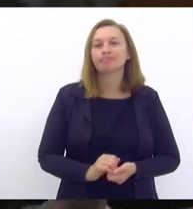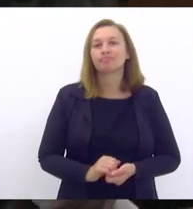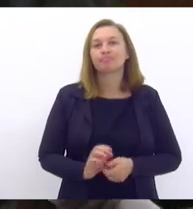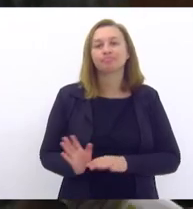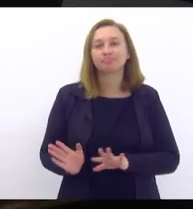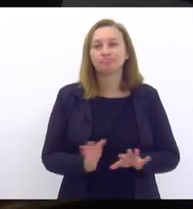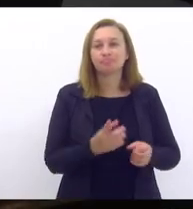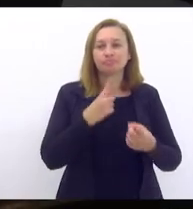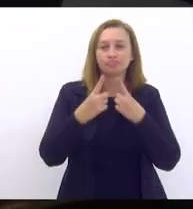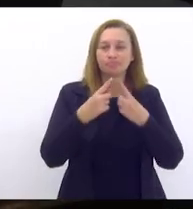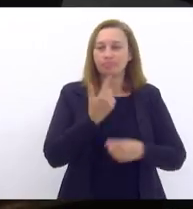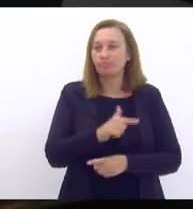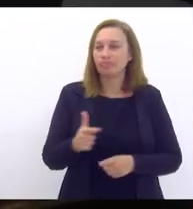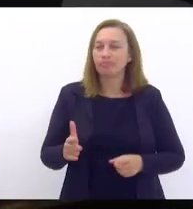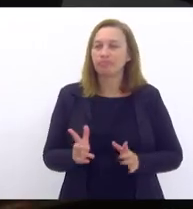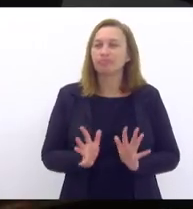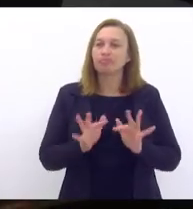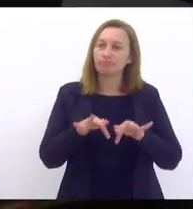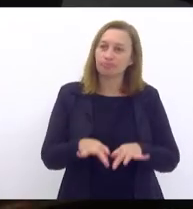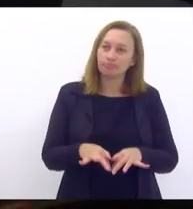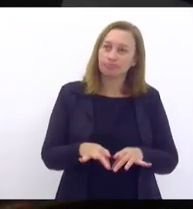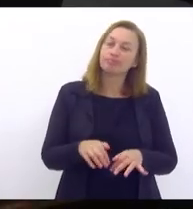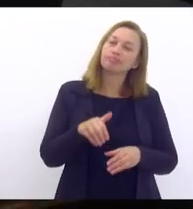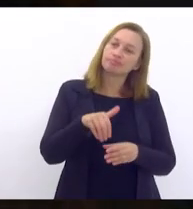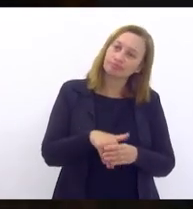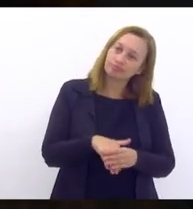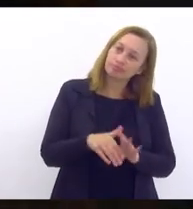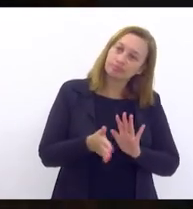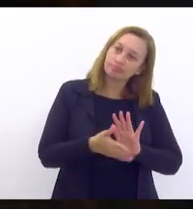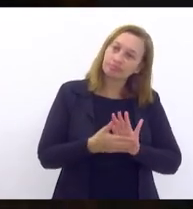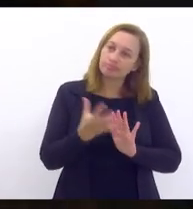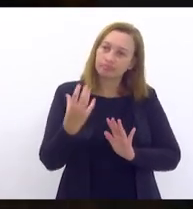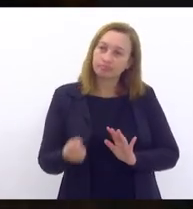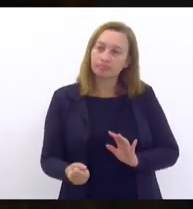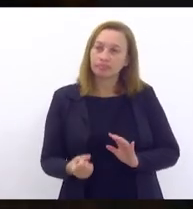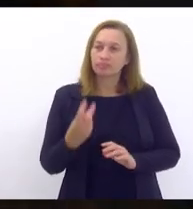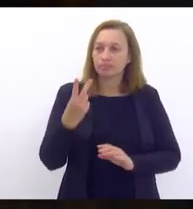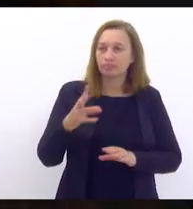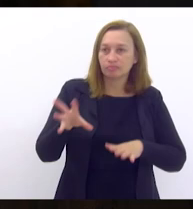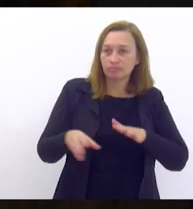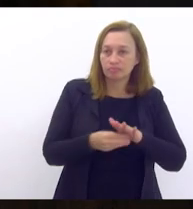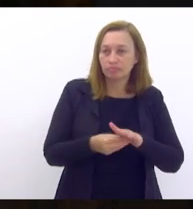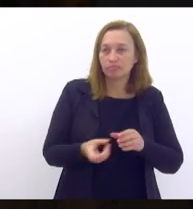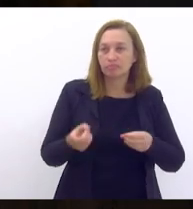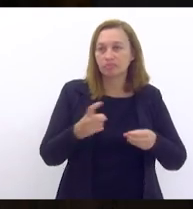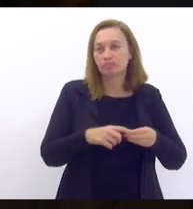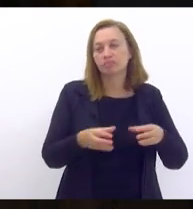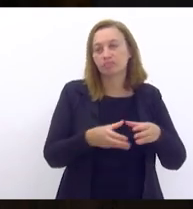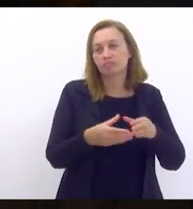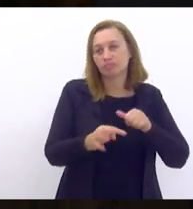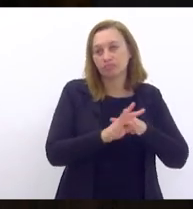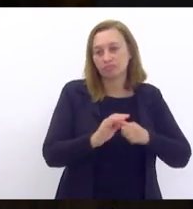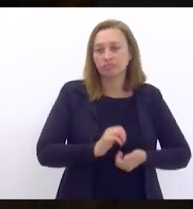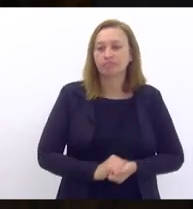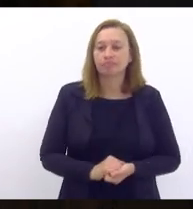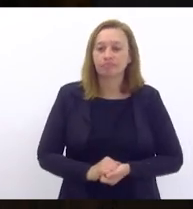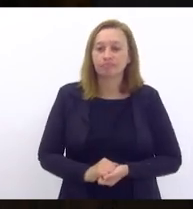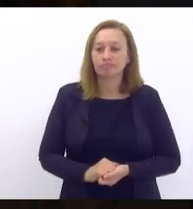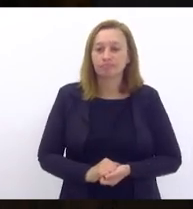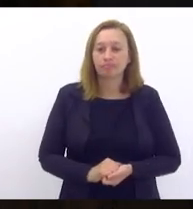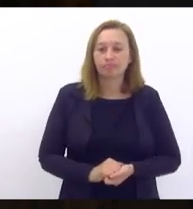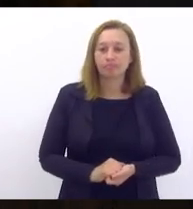emitidos, em discussão, não havendo quem queira discutir, encerrada a discussão, a presente proposta recebeu duas emendas e retorna às comissões